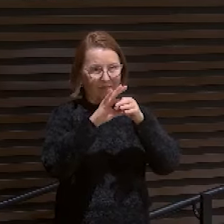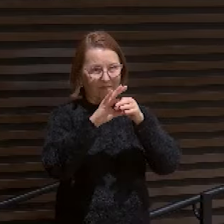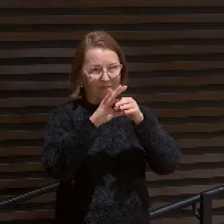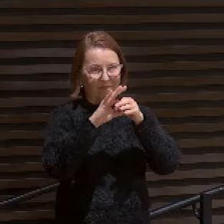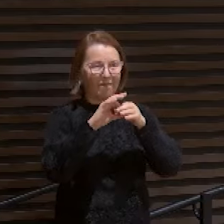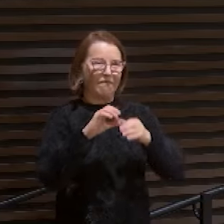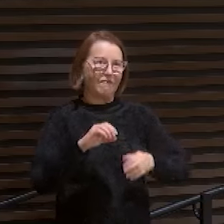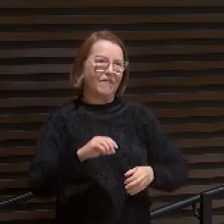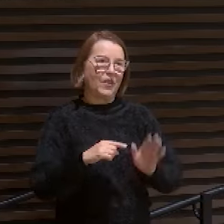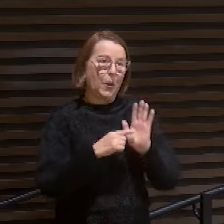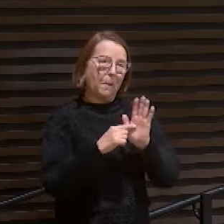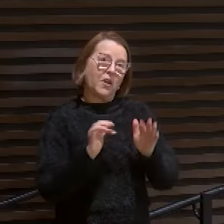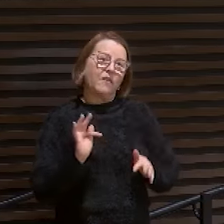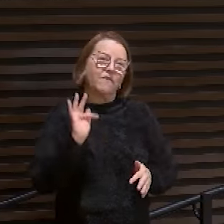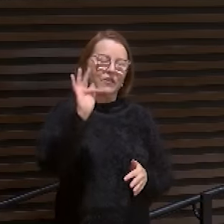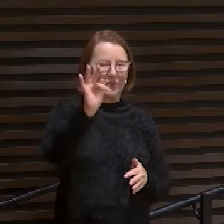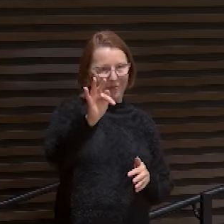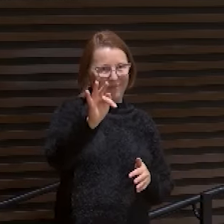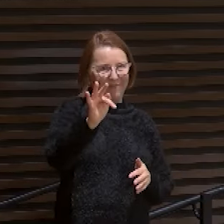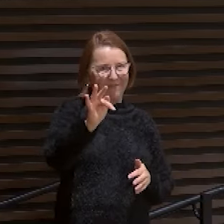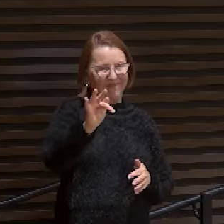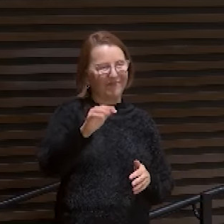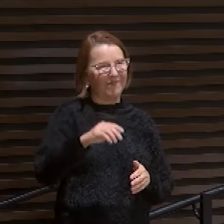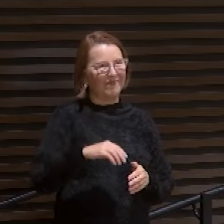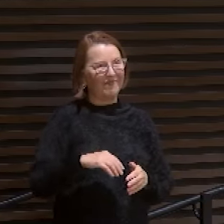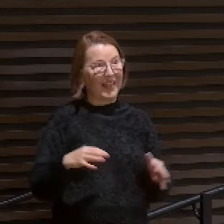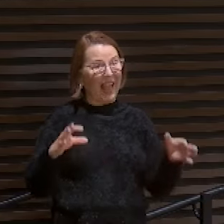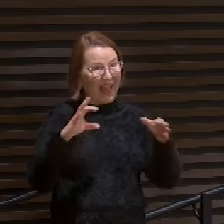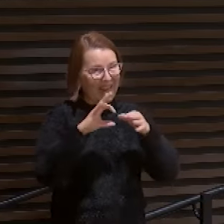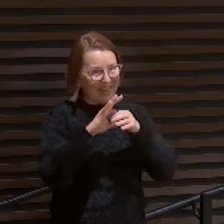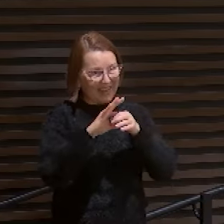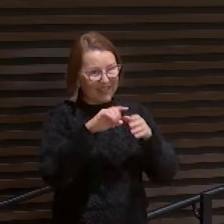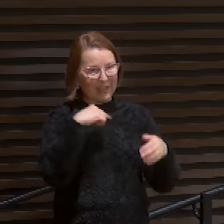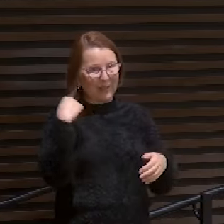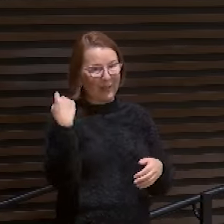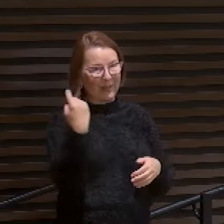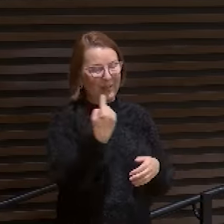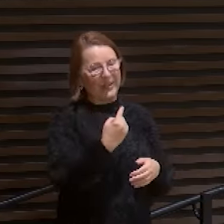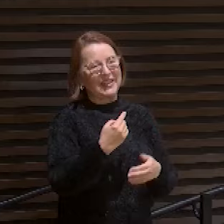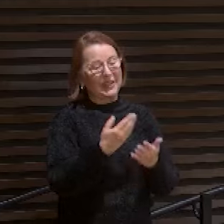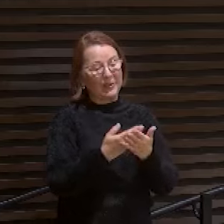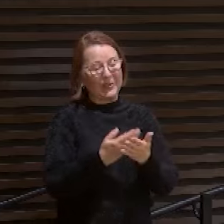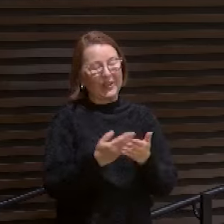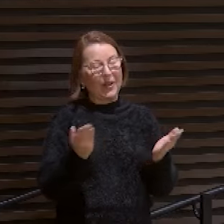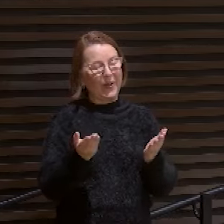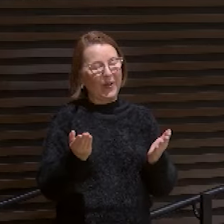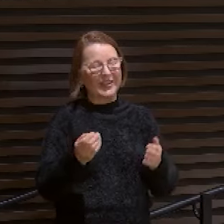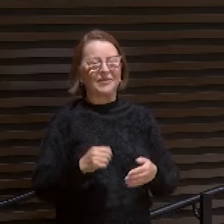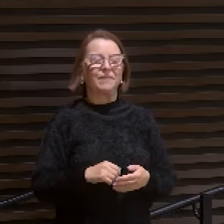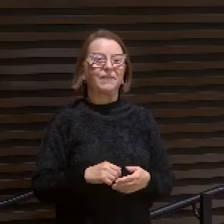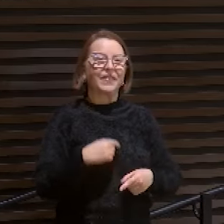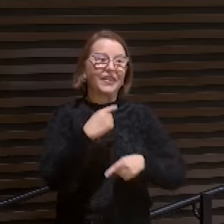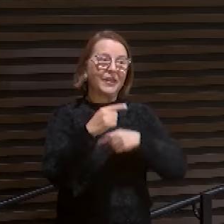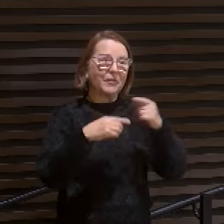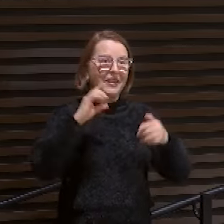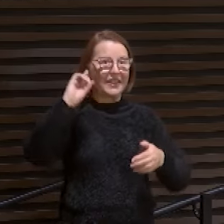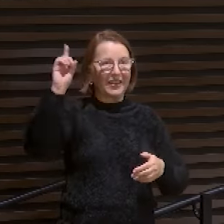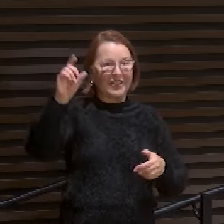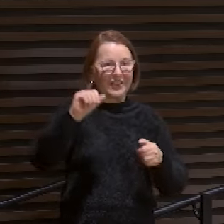para a aliança que nós vamos parar um pouco hoje aqui com ela. Depois ele faz uma aliança